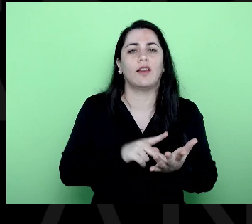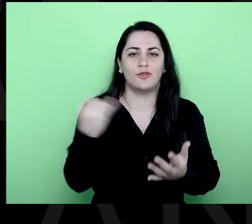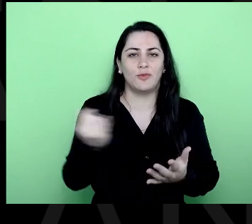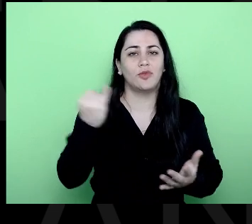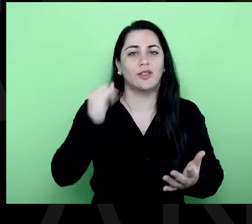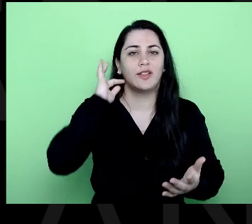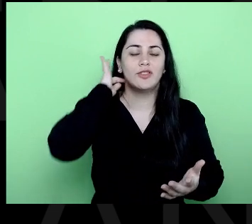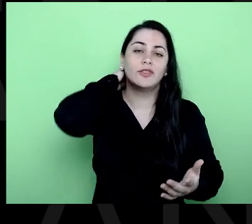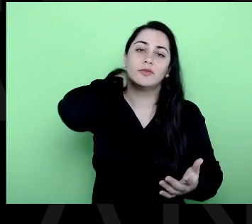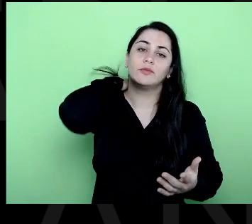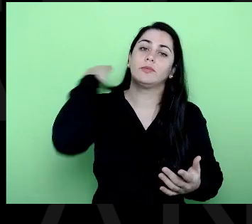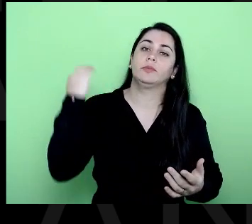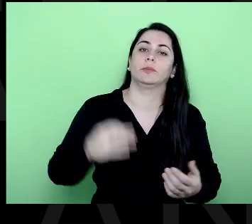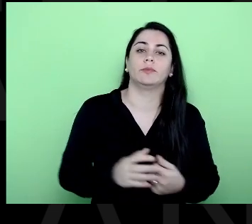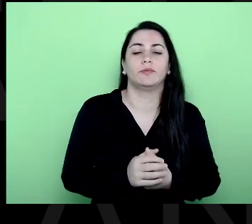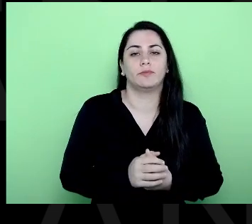Então,